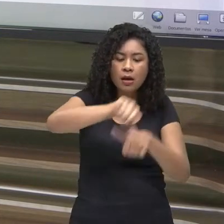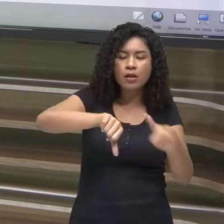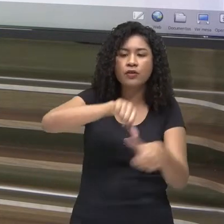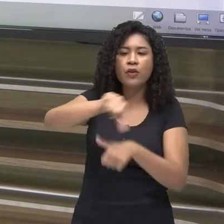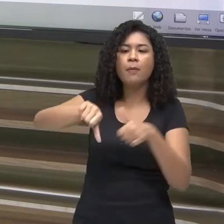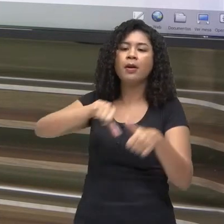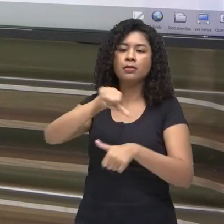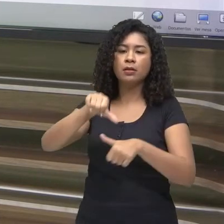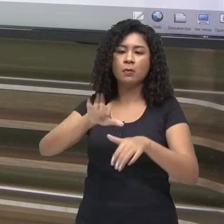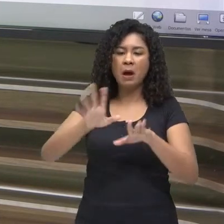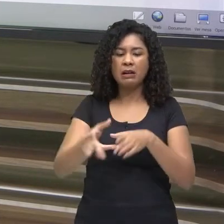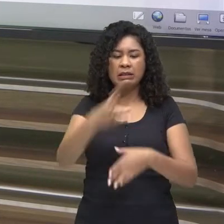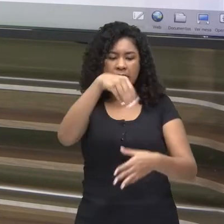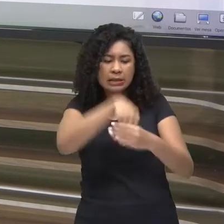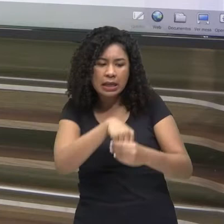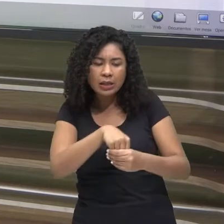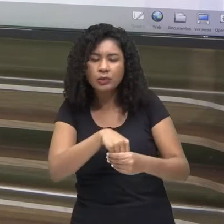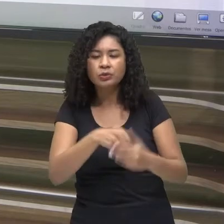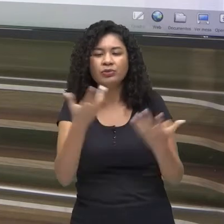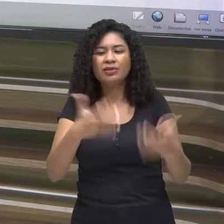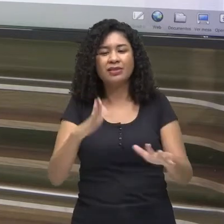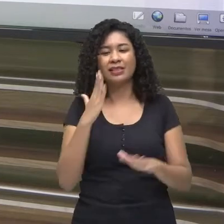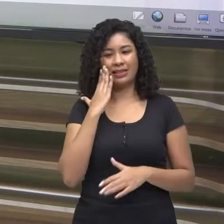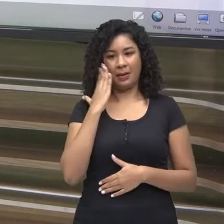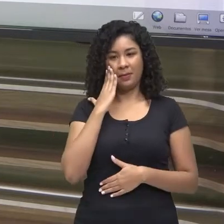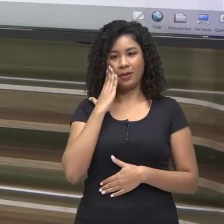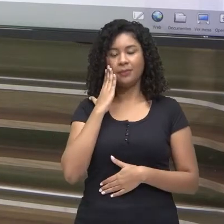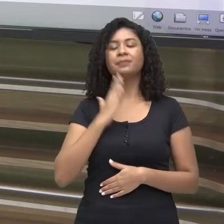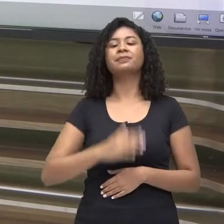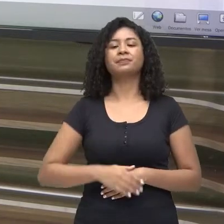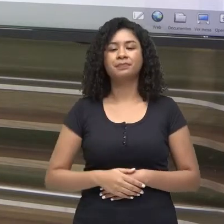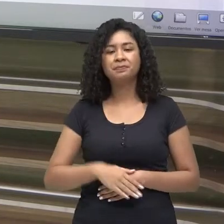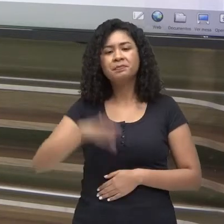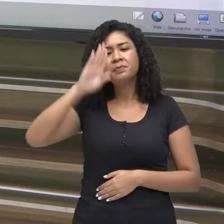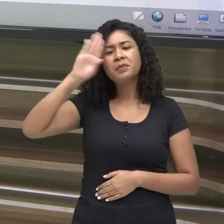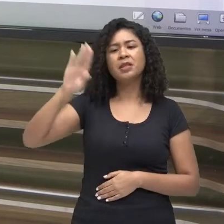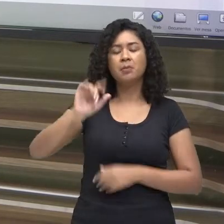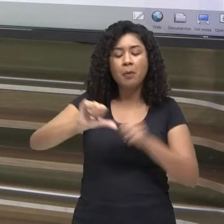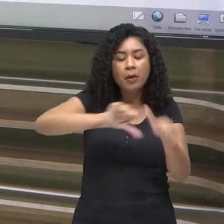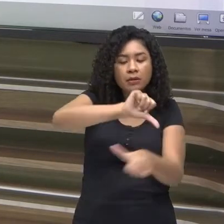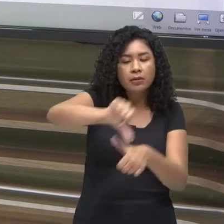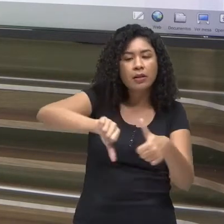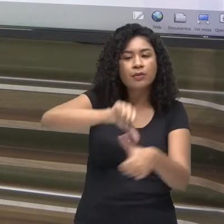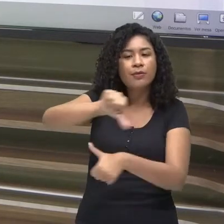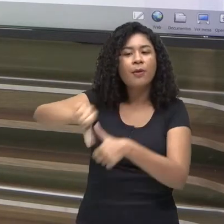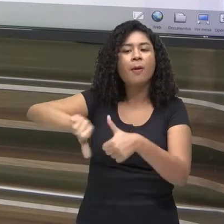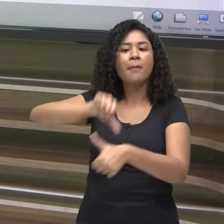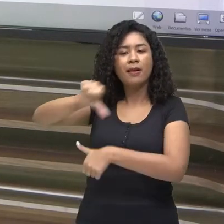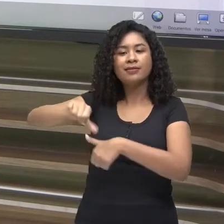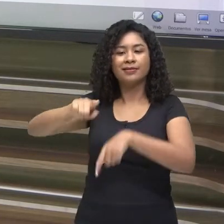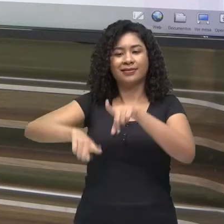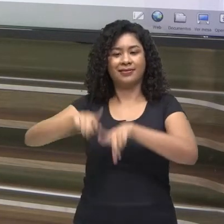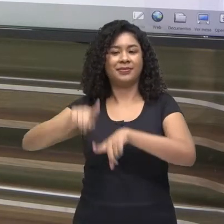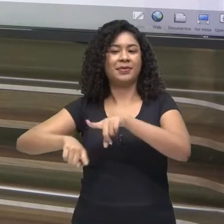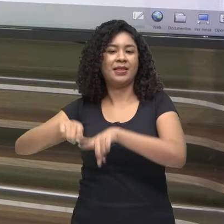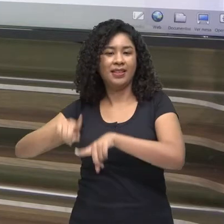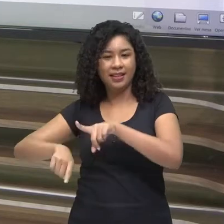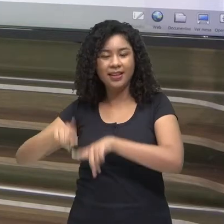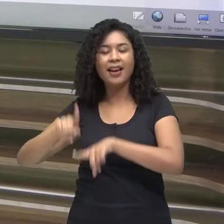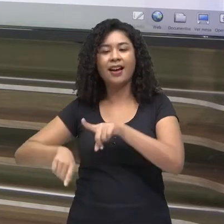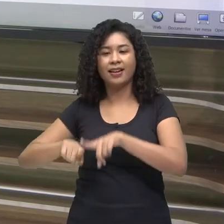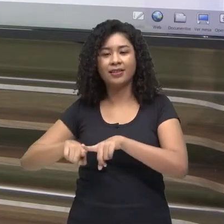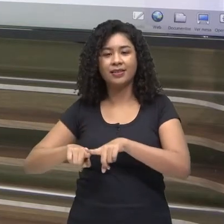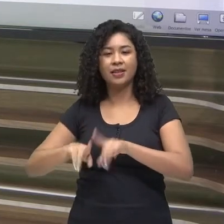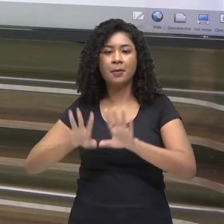constituía a matéria. Ou seja, eles estavam mais preocupados com a alquimia, com a transformação daquilo, do que com